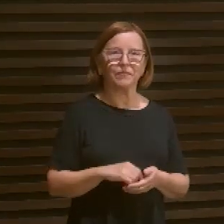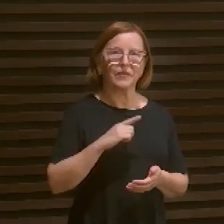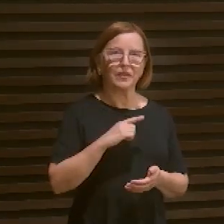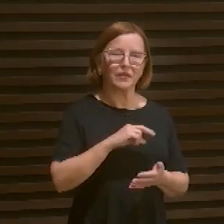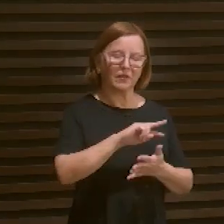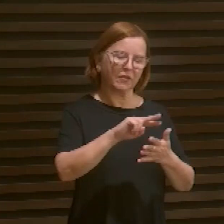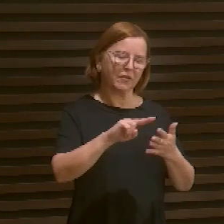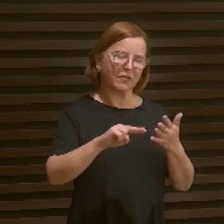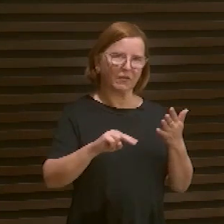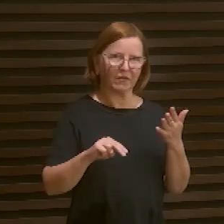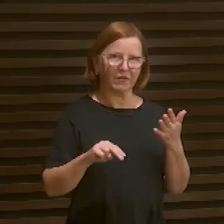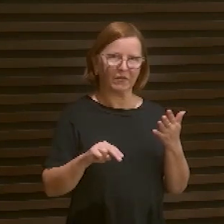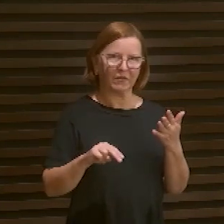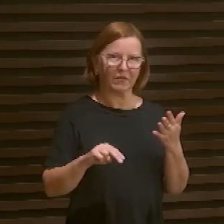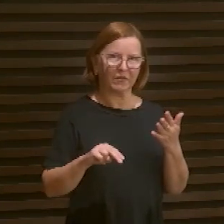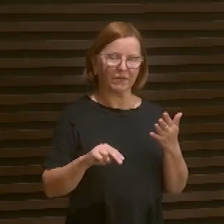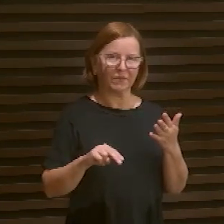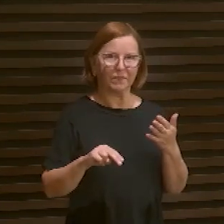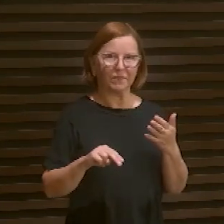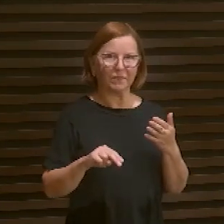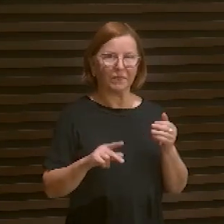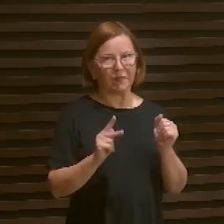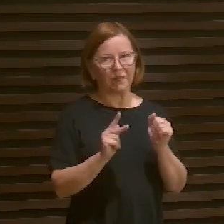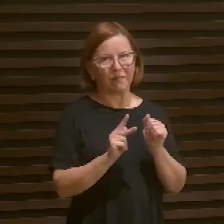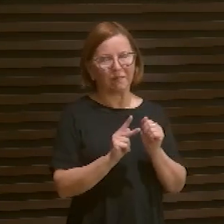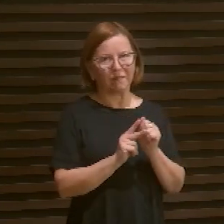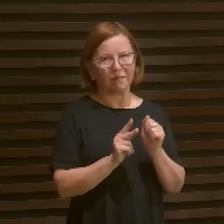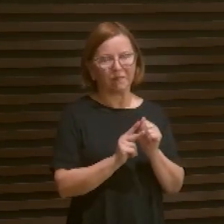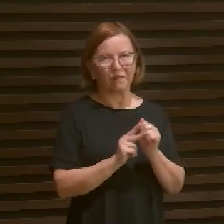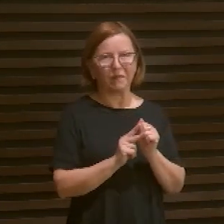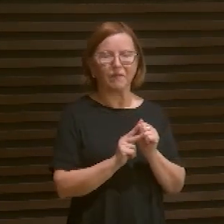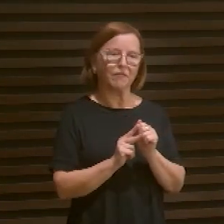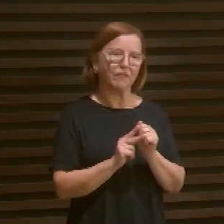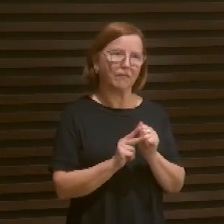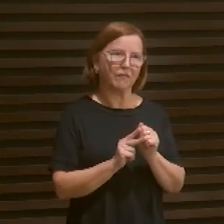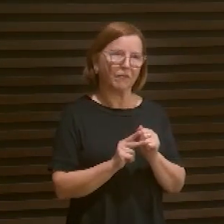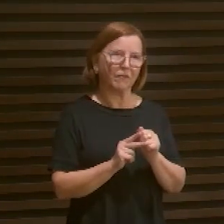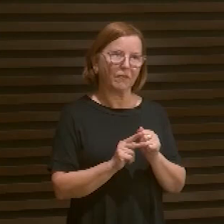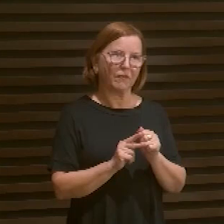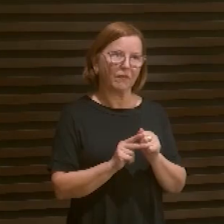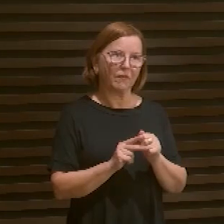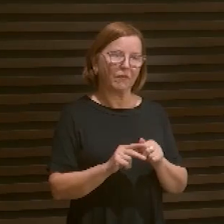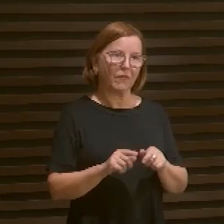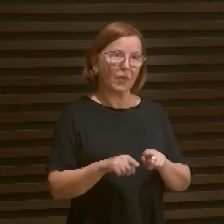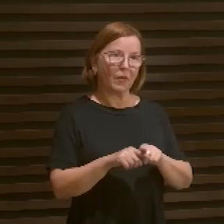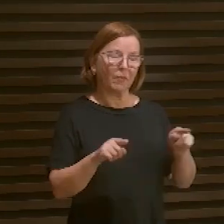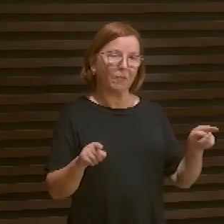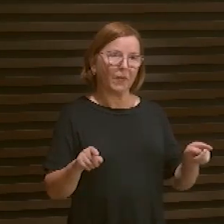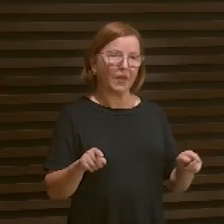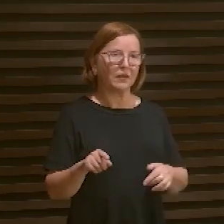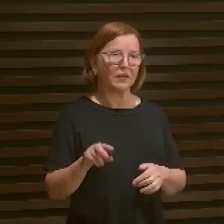várias vezes que o verbo apostelo, ele é dito, mas como o